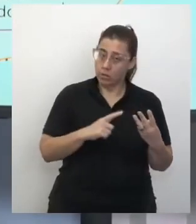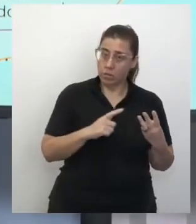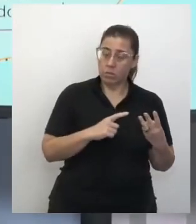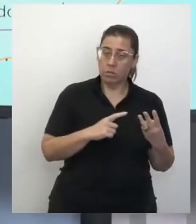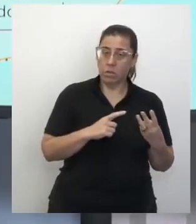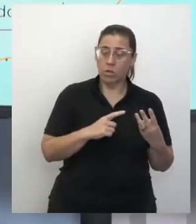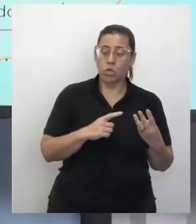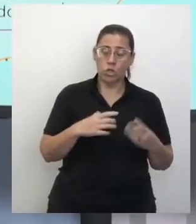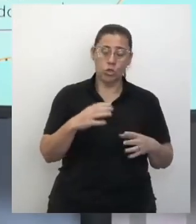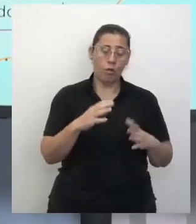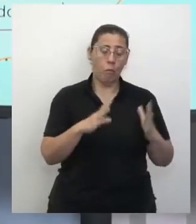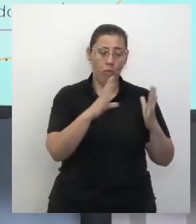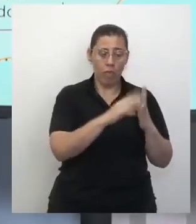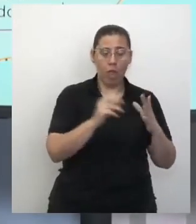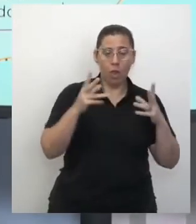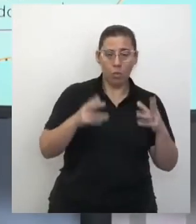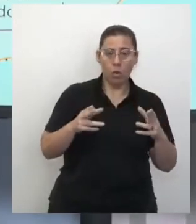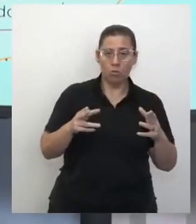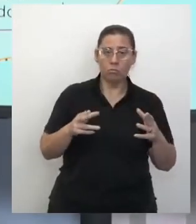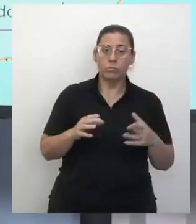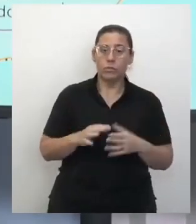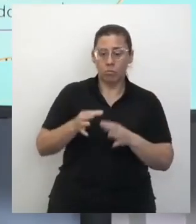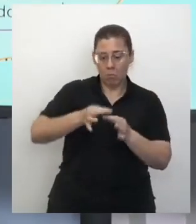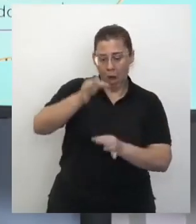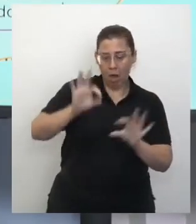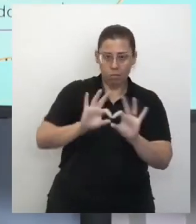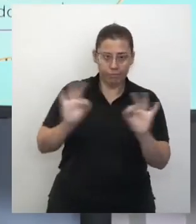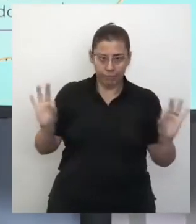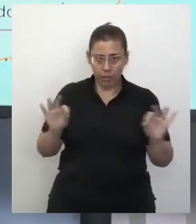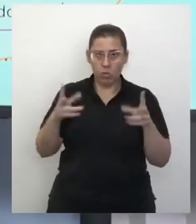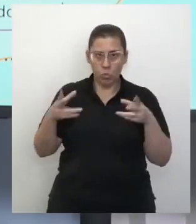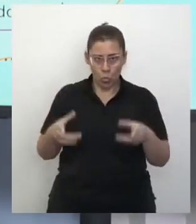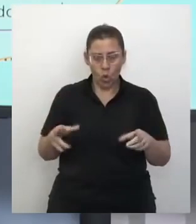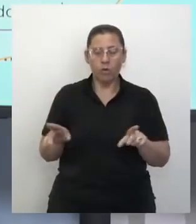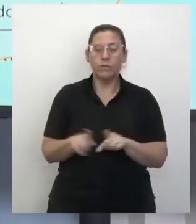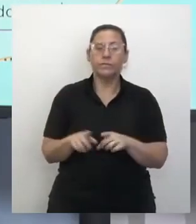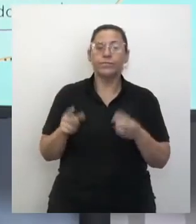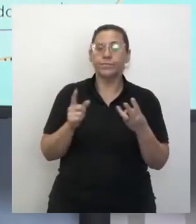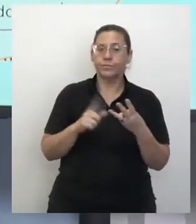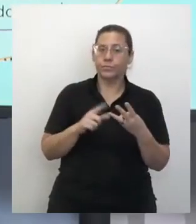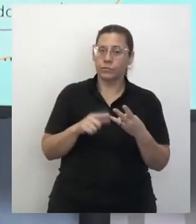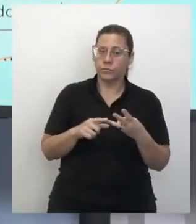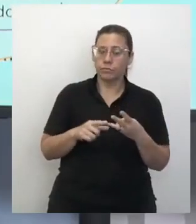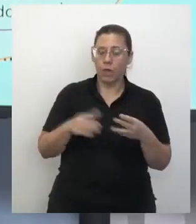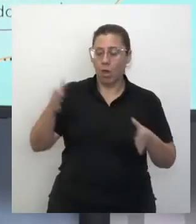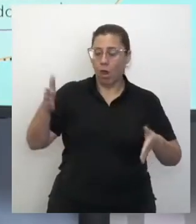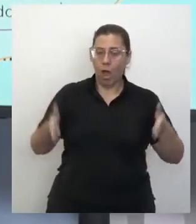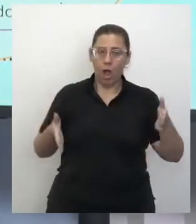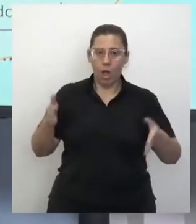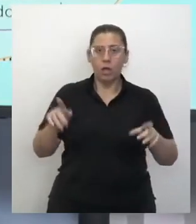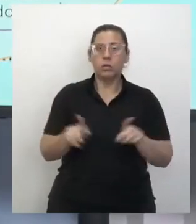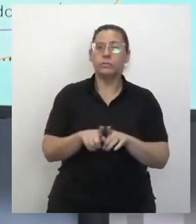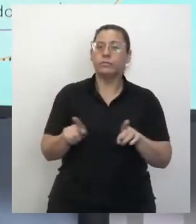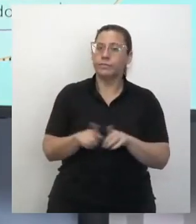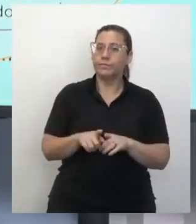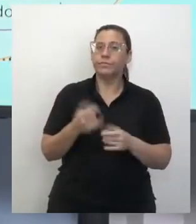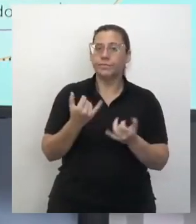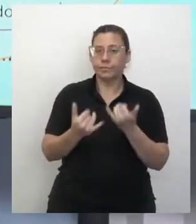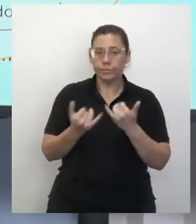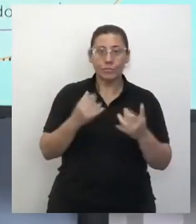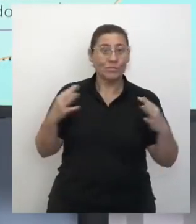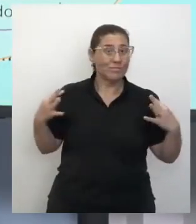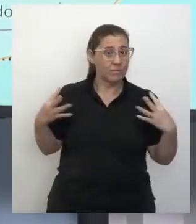mesma forma, tem que ter todos os ângulos congruentes, iguaizinhos, na mesma medida, e os lados, eles têm que ser